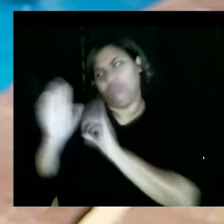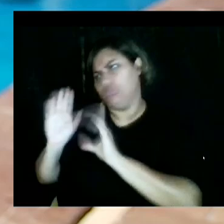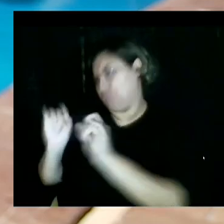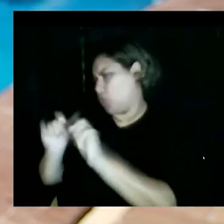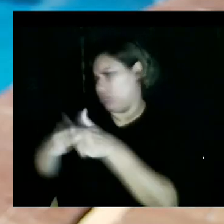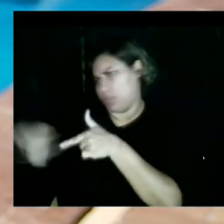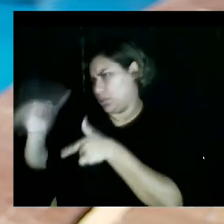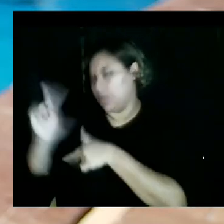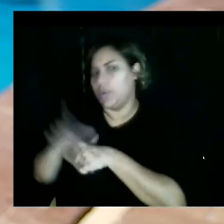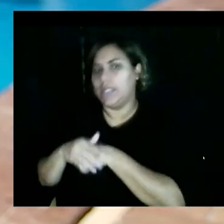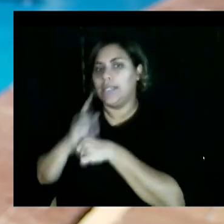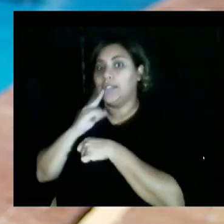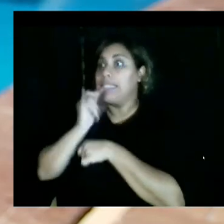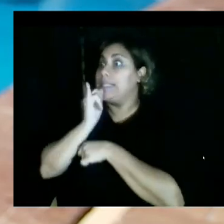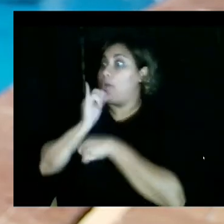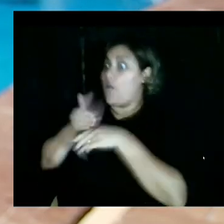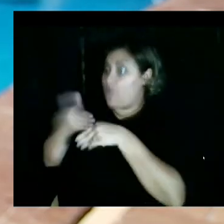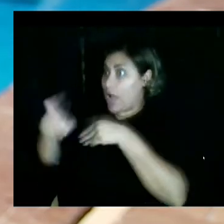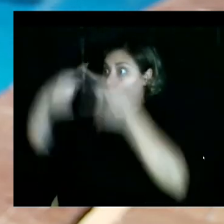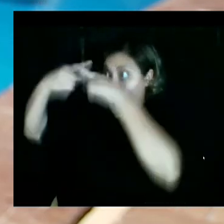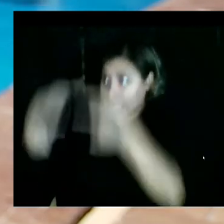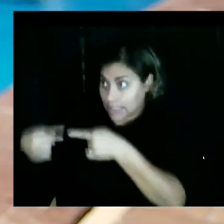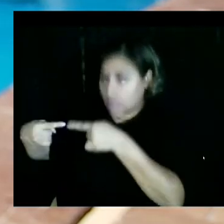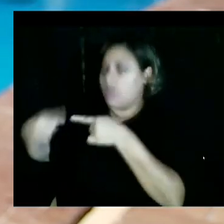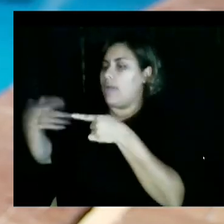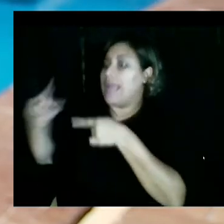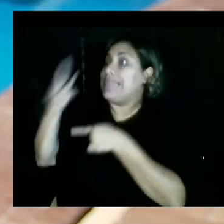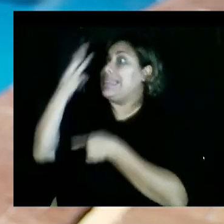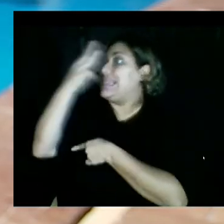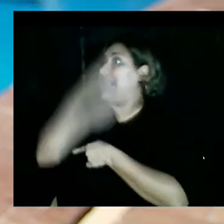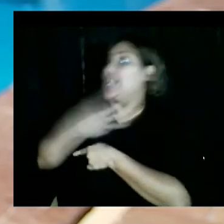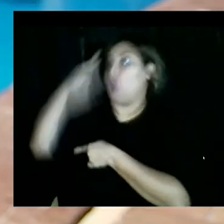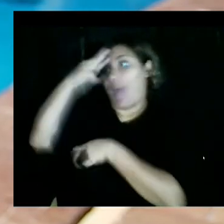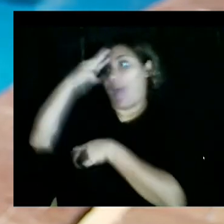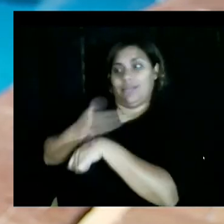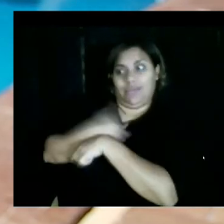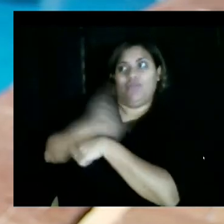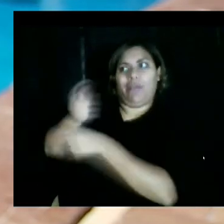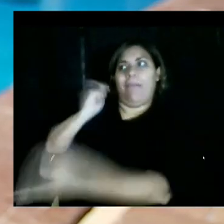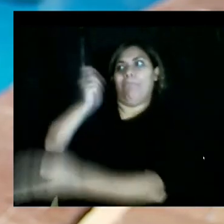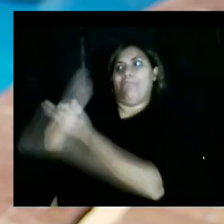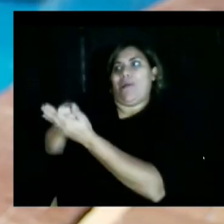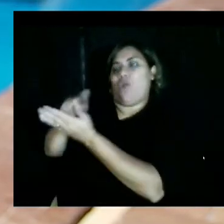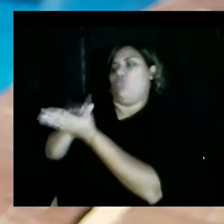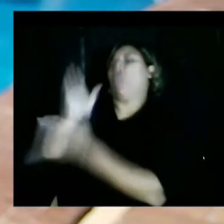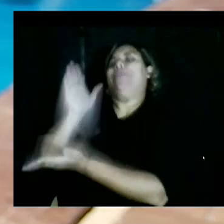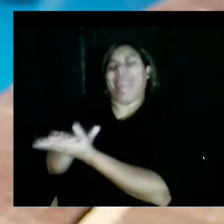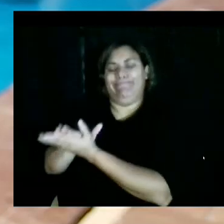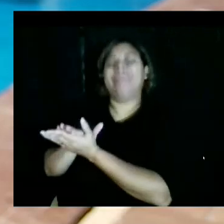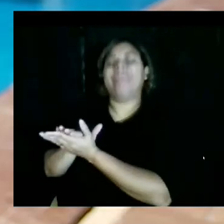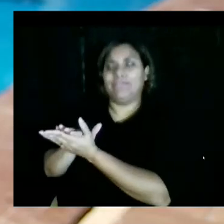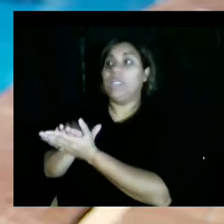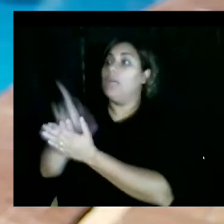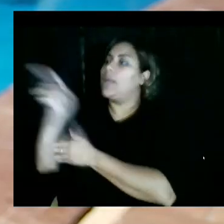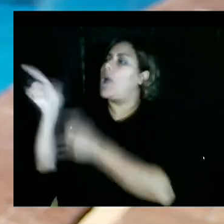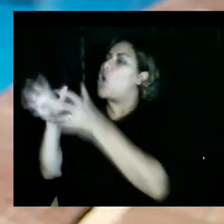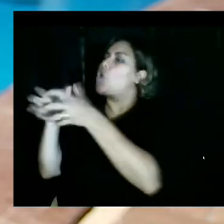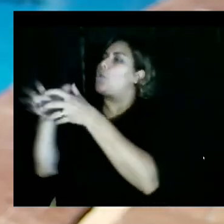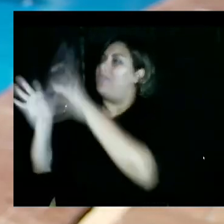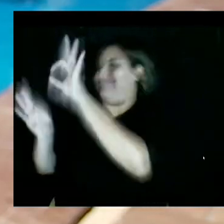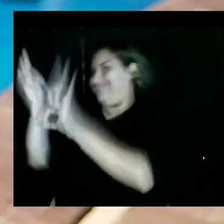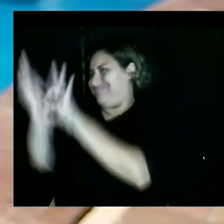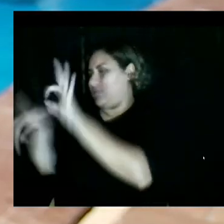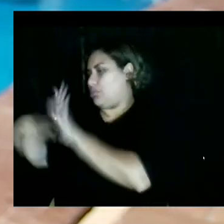3 horas antes da competição, pagando uma multa a ser estipulada pelos organizadores